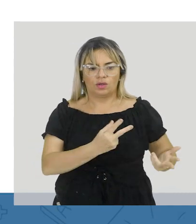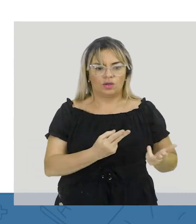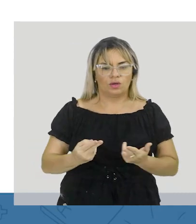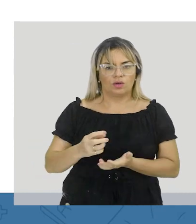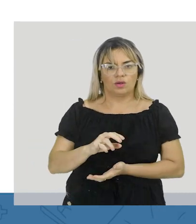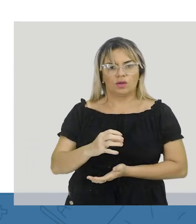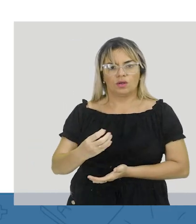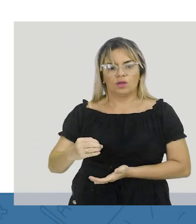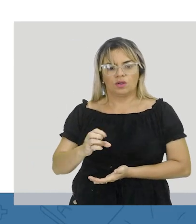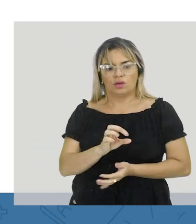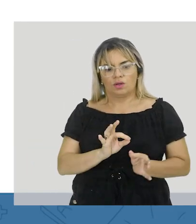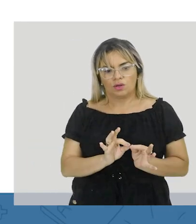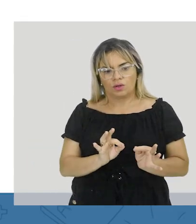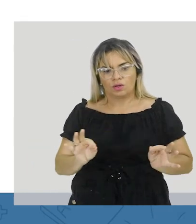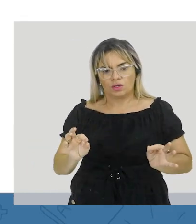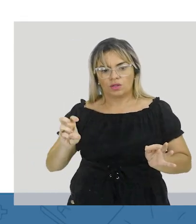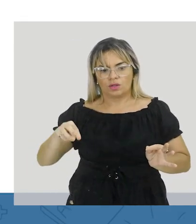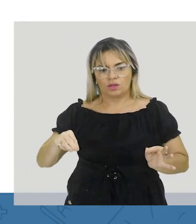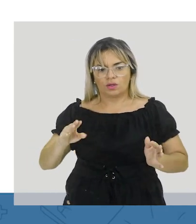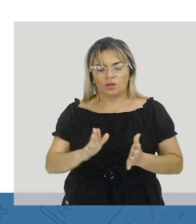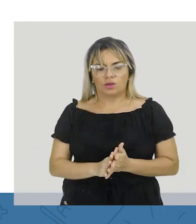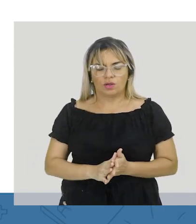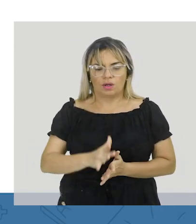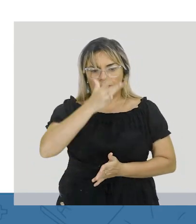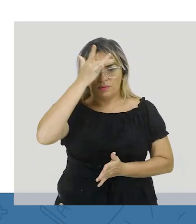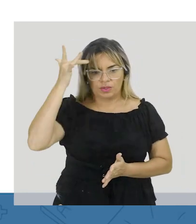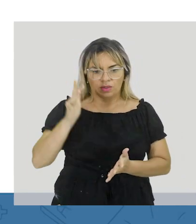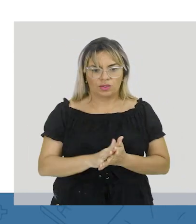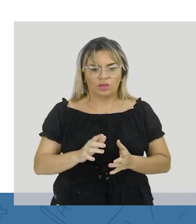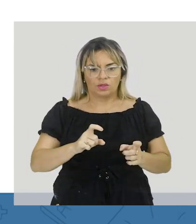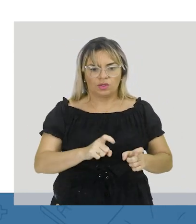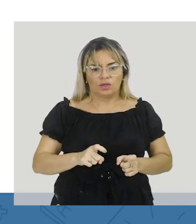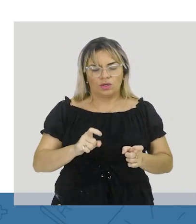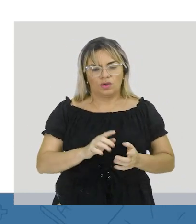metros. O fazendeiro pretende